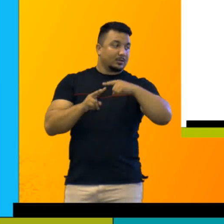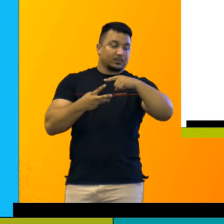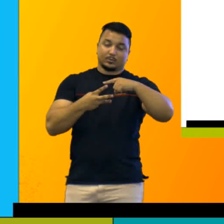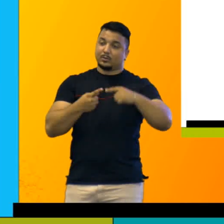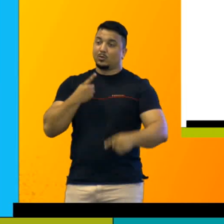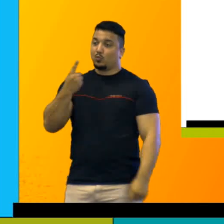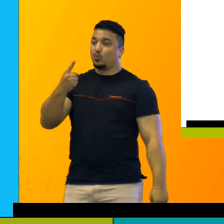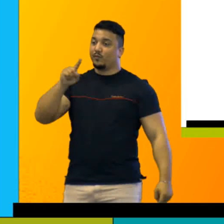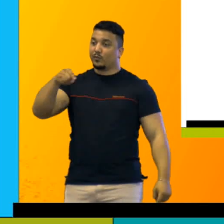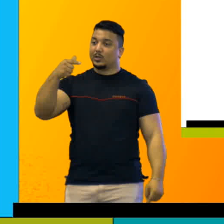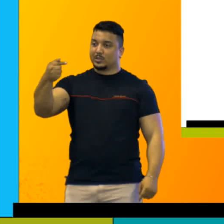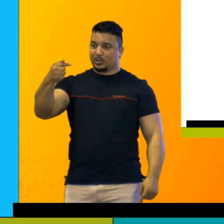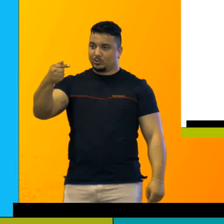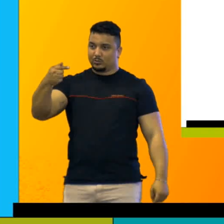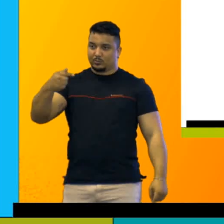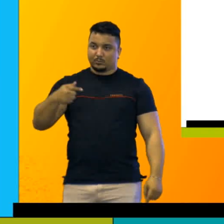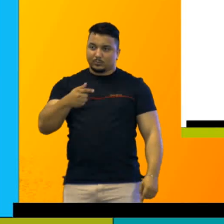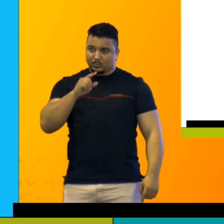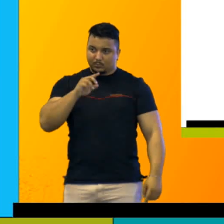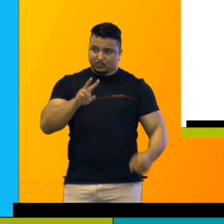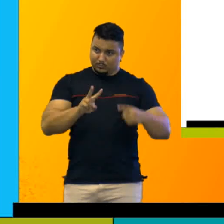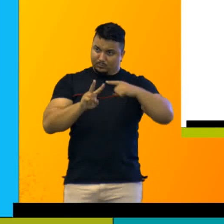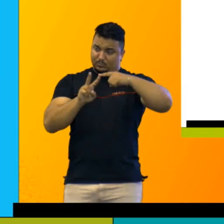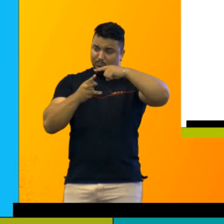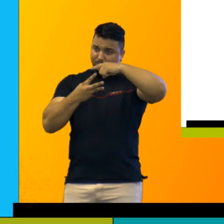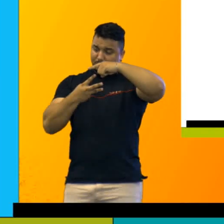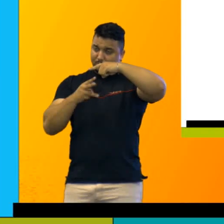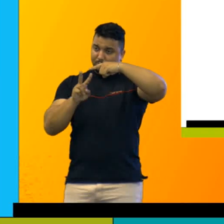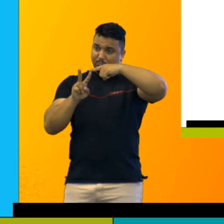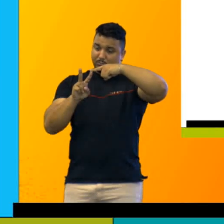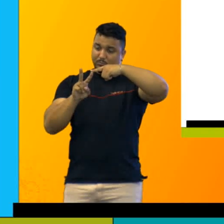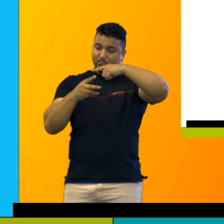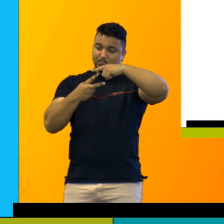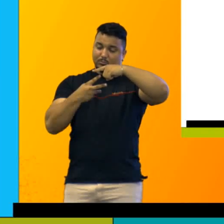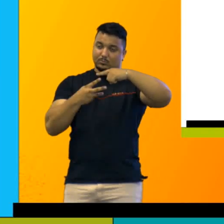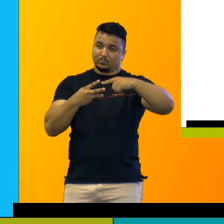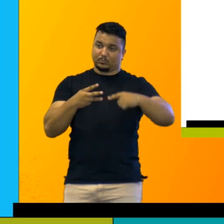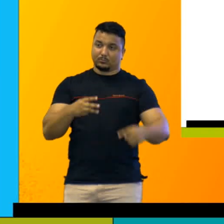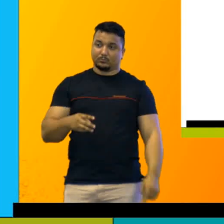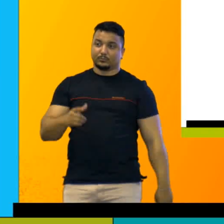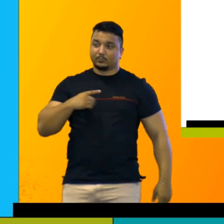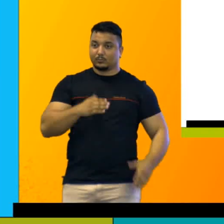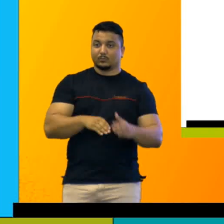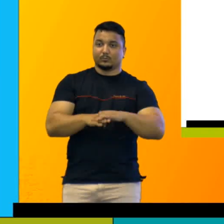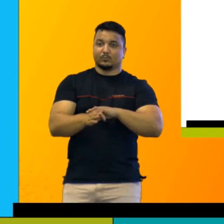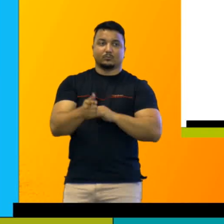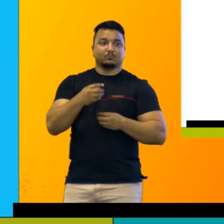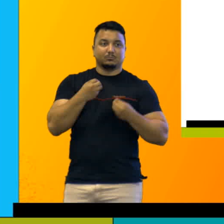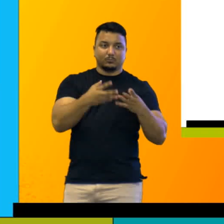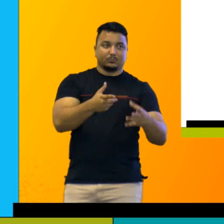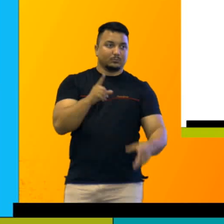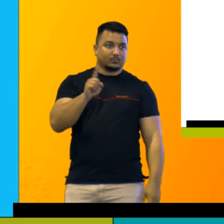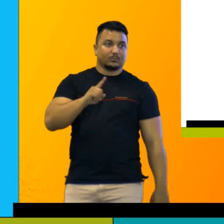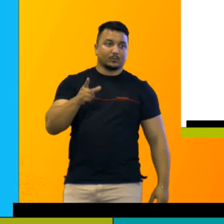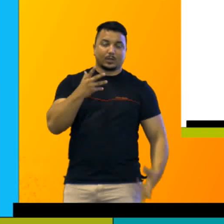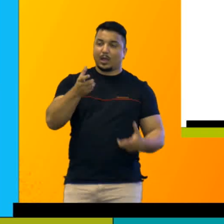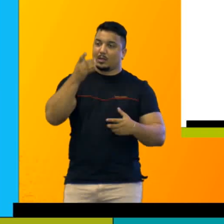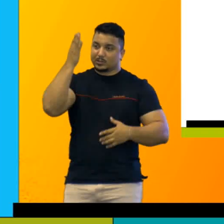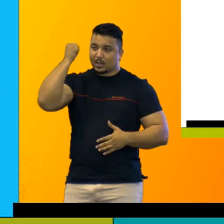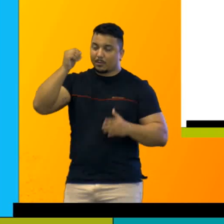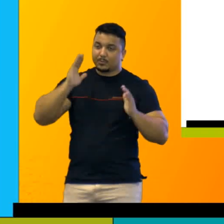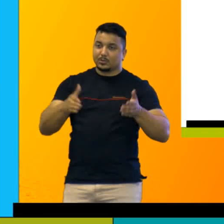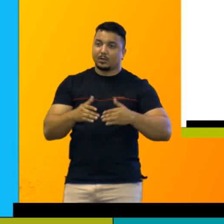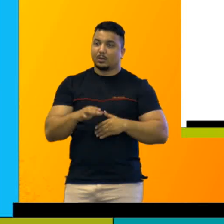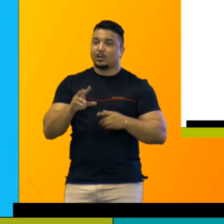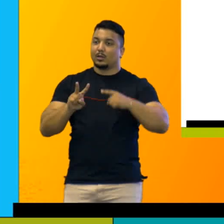vale 1,7. Normalmente ele não vai dar, não. Ele não tem dado mais, não, isso aí. Ele quer que você saiba